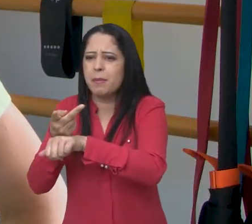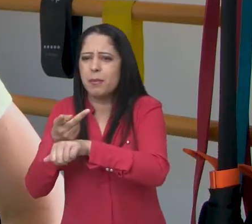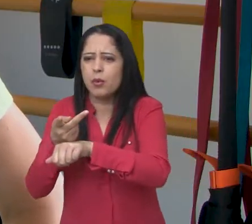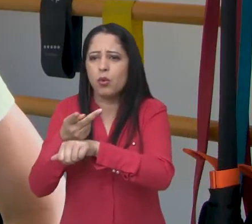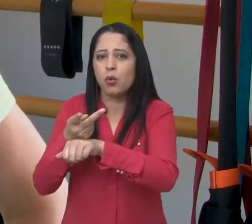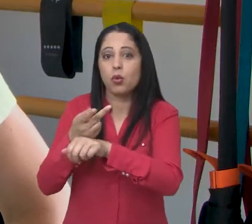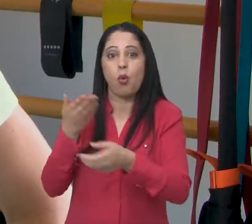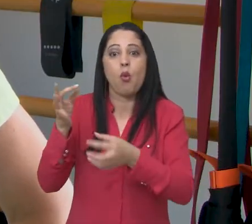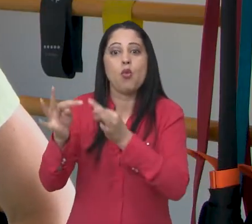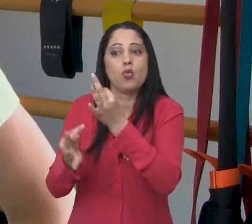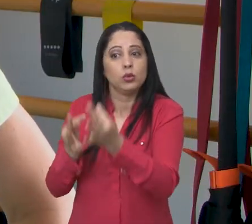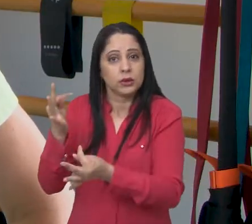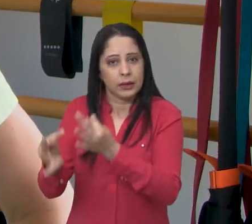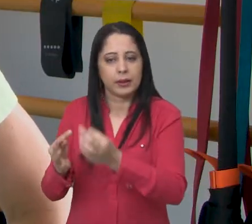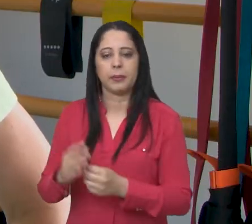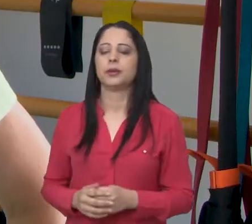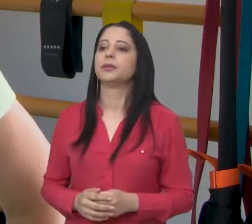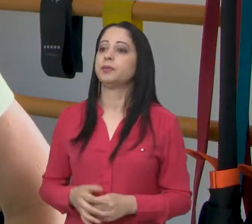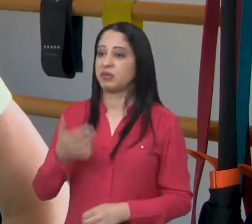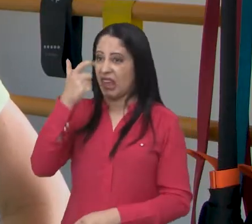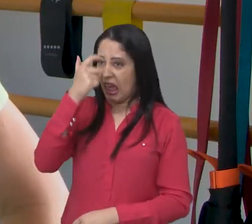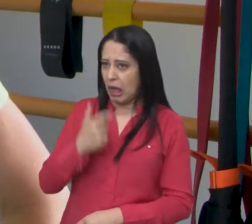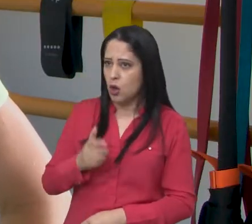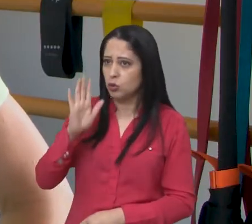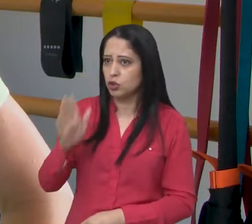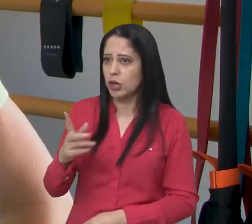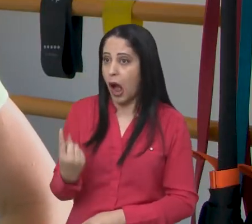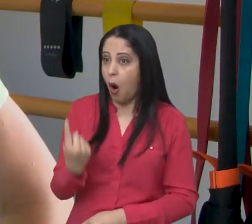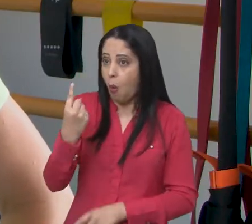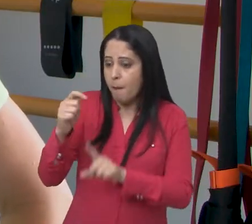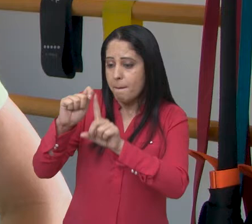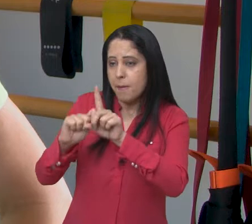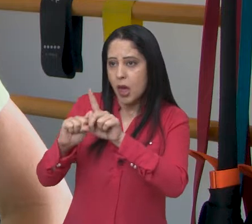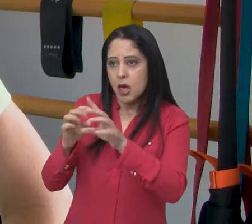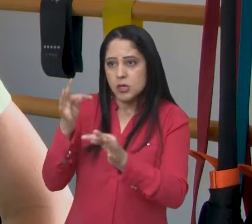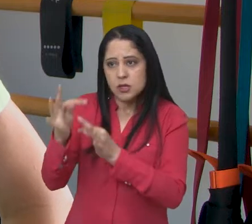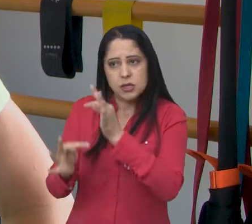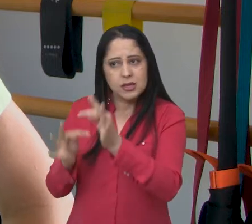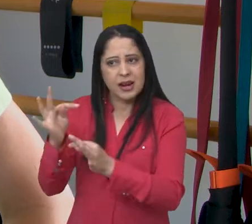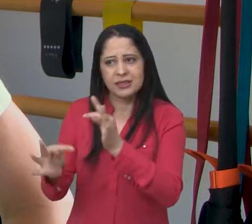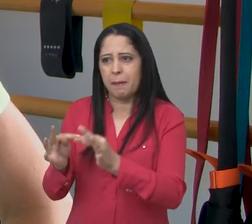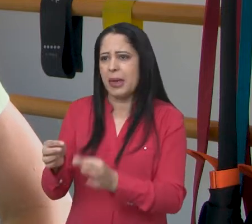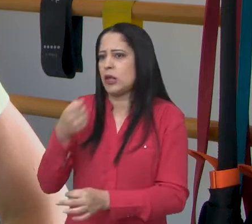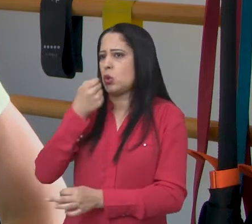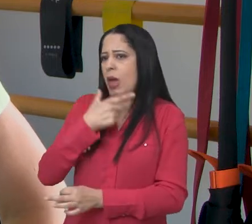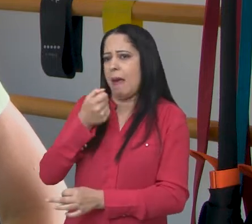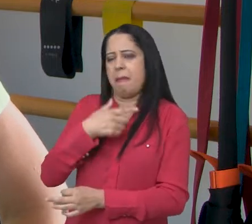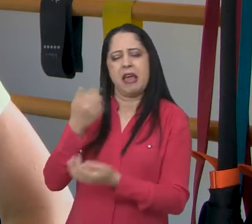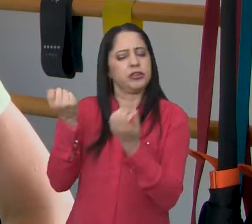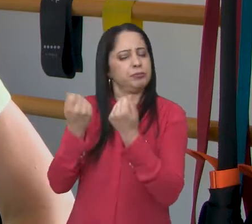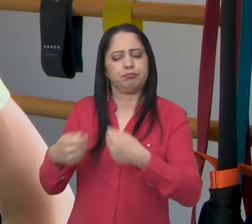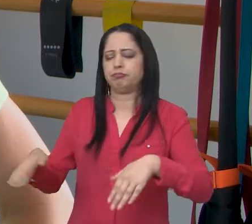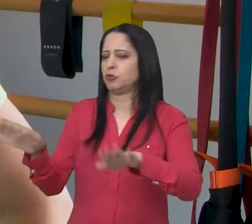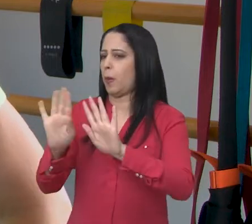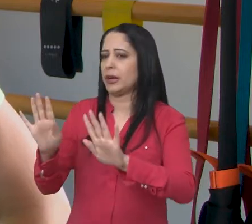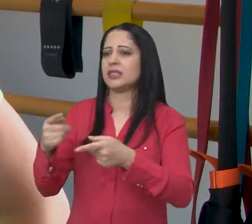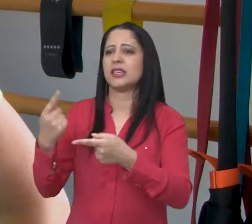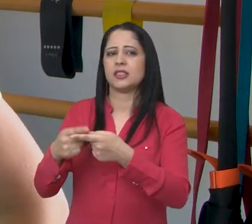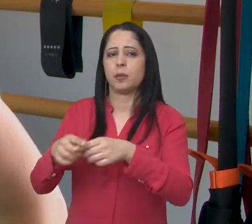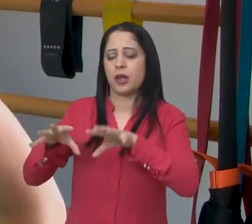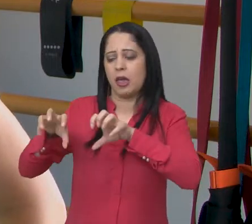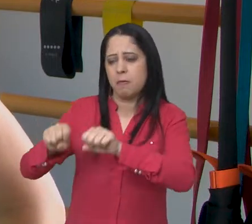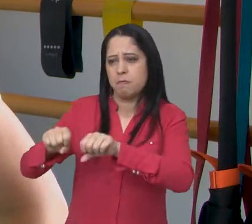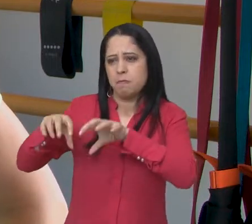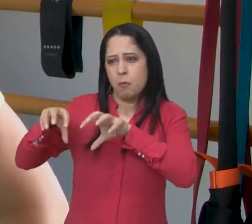início das sessões, eu já estou completando um mês de sessões e já não estou precisando mais ser medicada. A